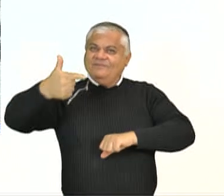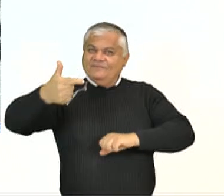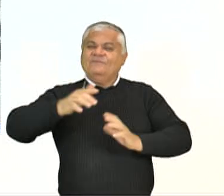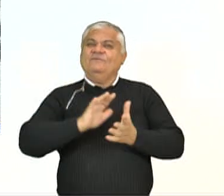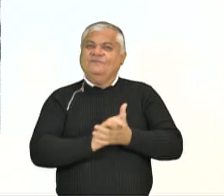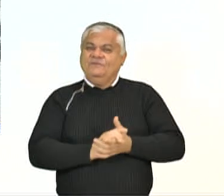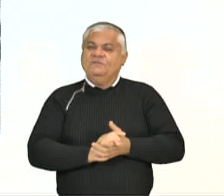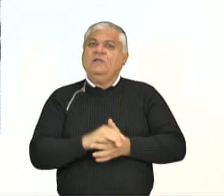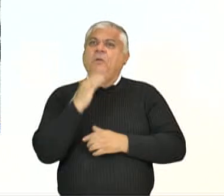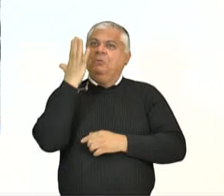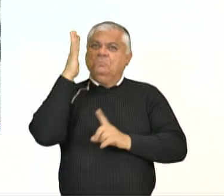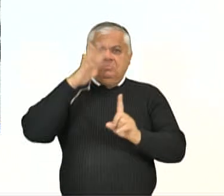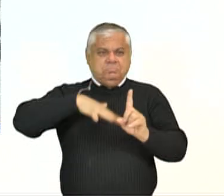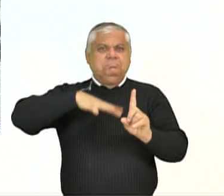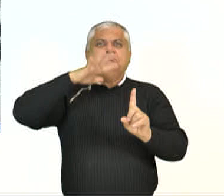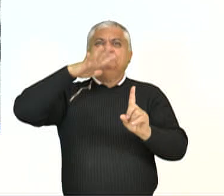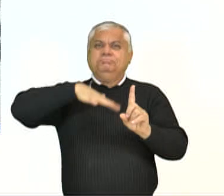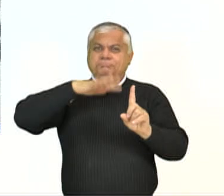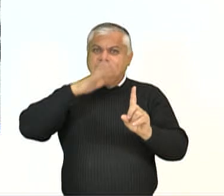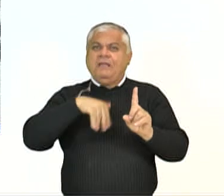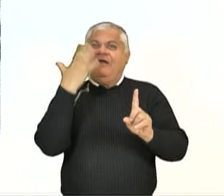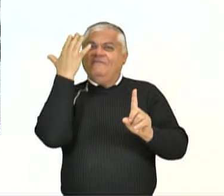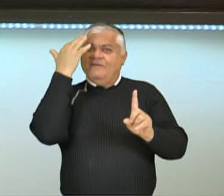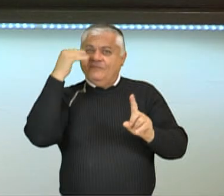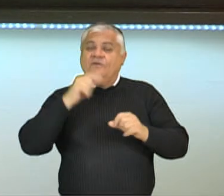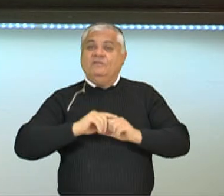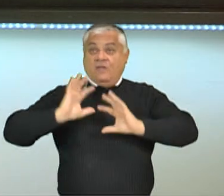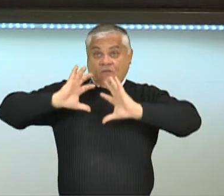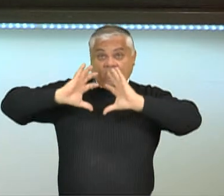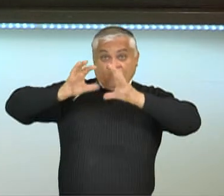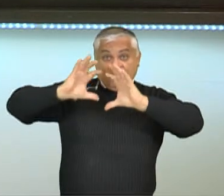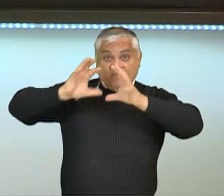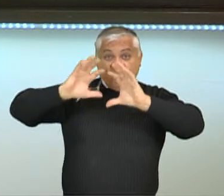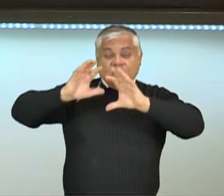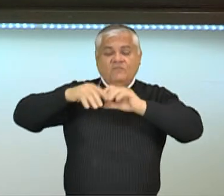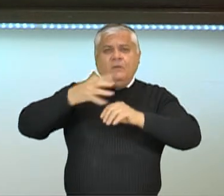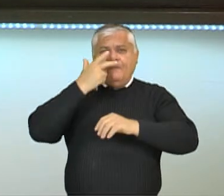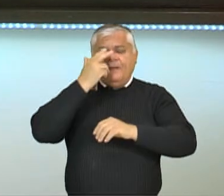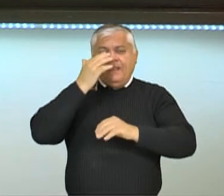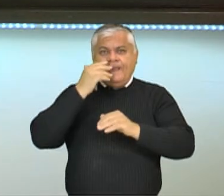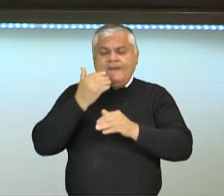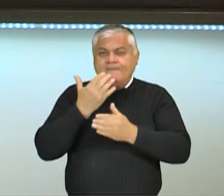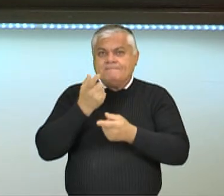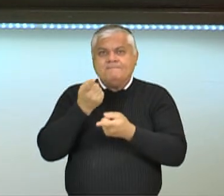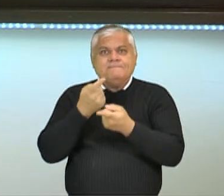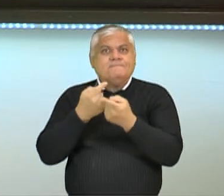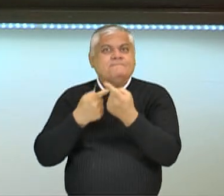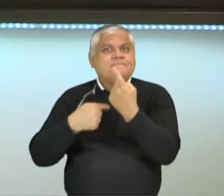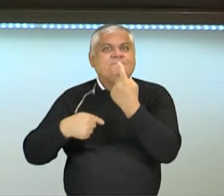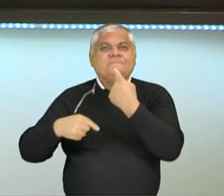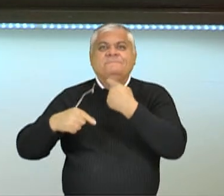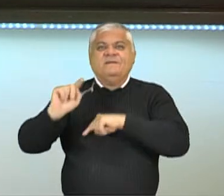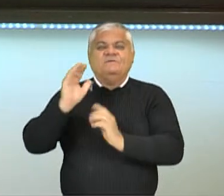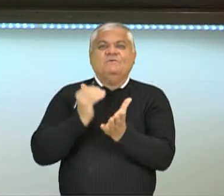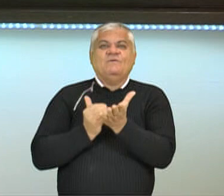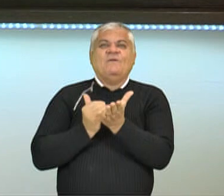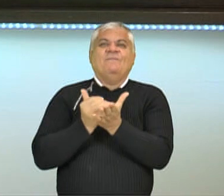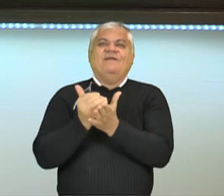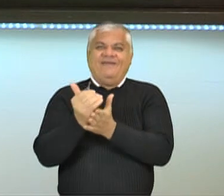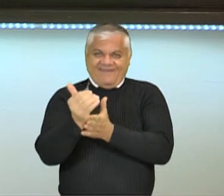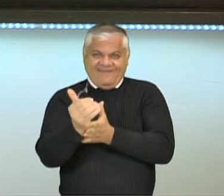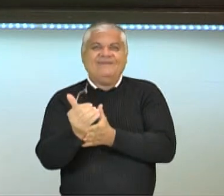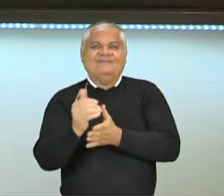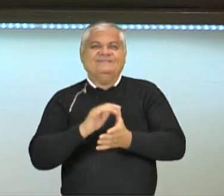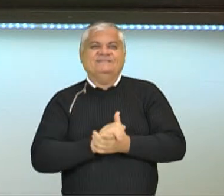popular? Sim, te torna mais popular. No voleibol, ele começou aí, foi o pontapé inicial para que ele começasse a ficar mais conhecido e cada vez